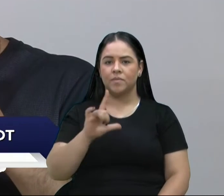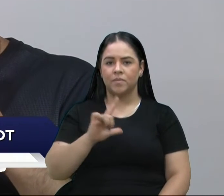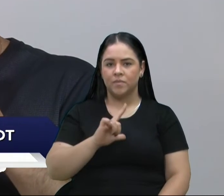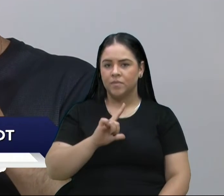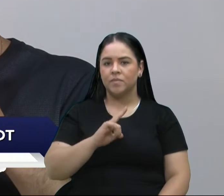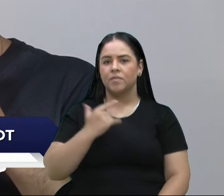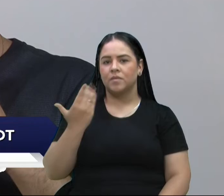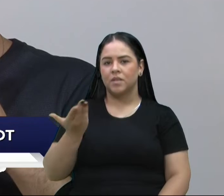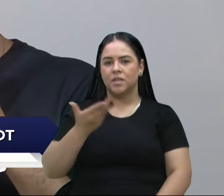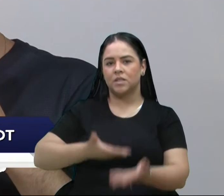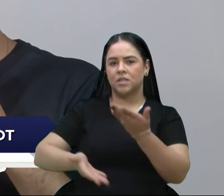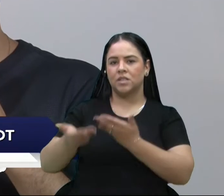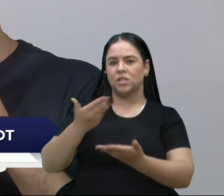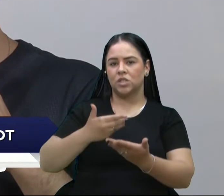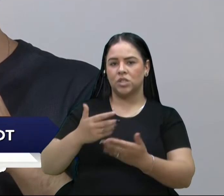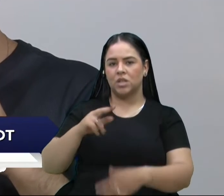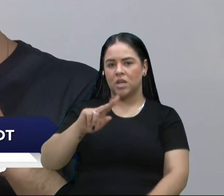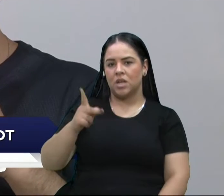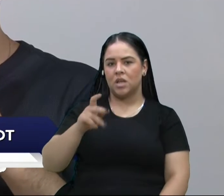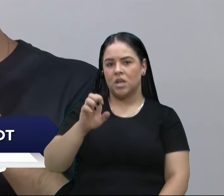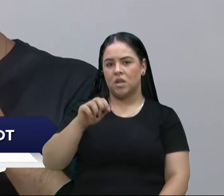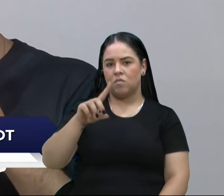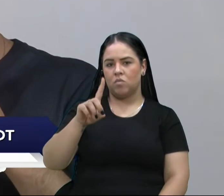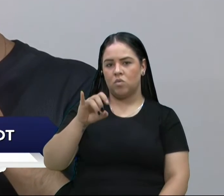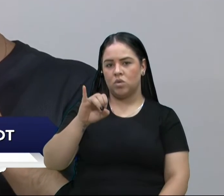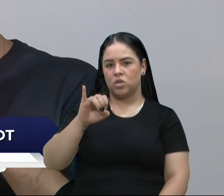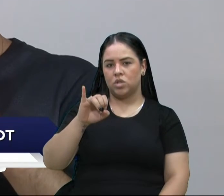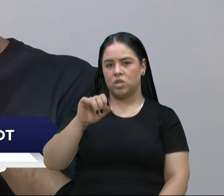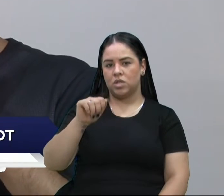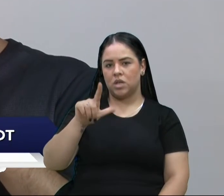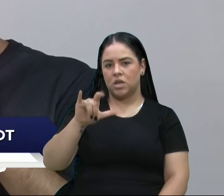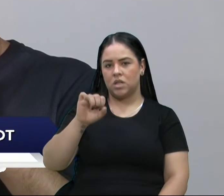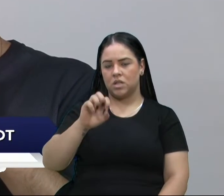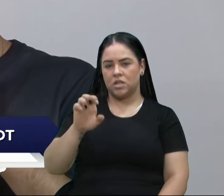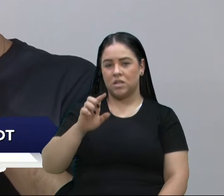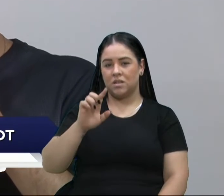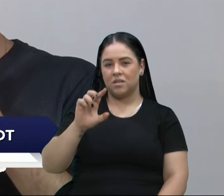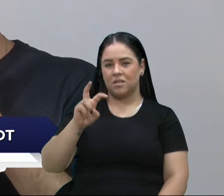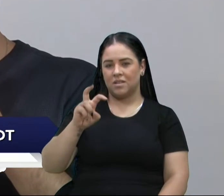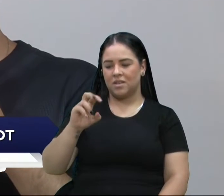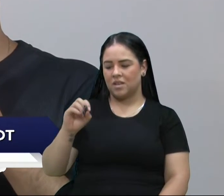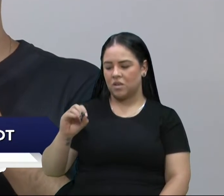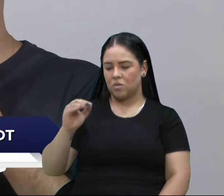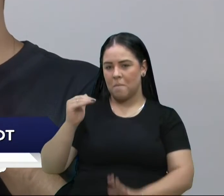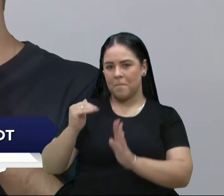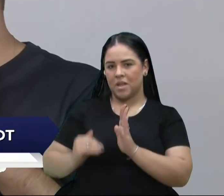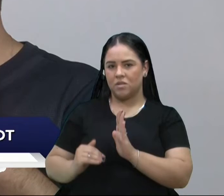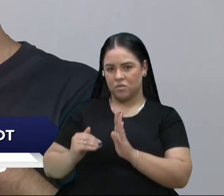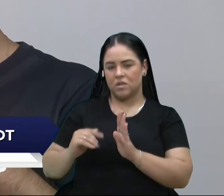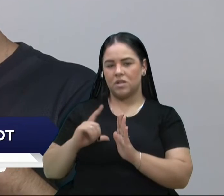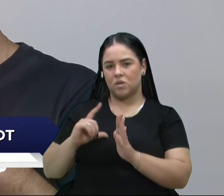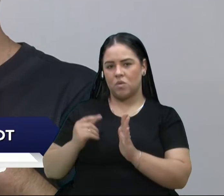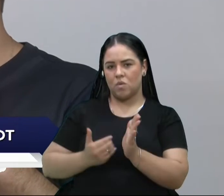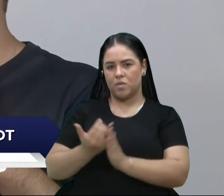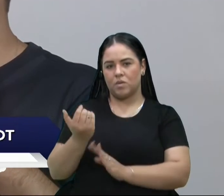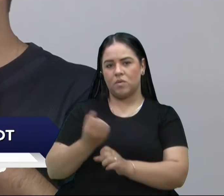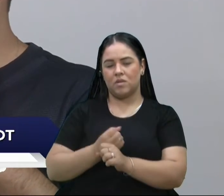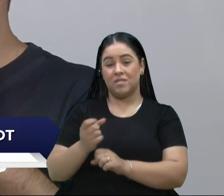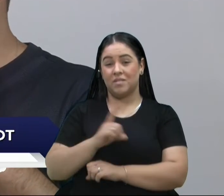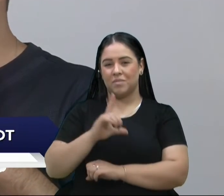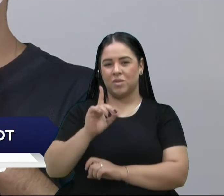então, para atender a hemodiálise, que hoje nós temos 500 atendimentos a menos que a gente tinha no início do ano, né, que tem pessoas que chegam a ficar 60 dias,